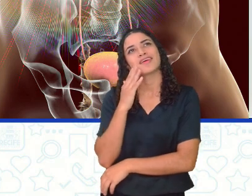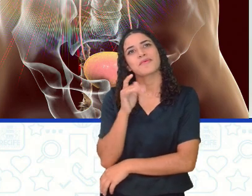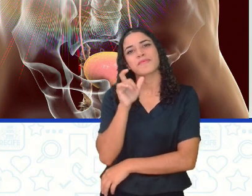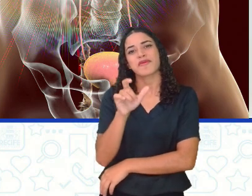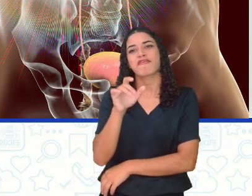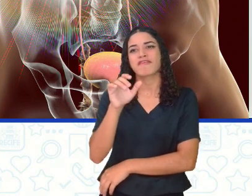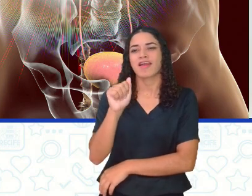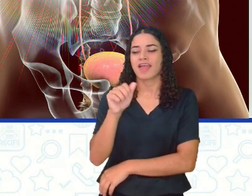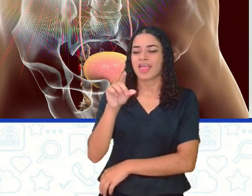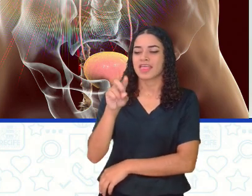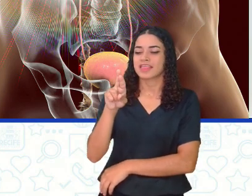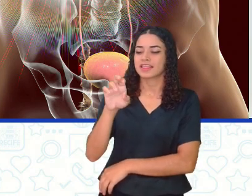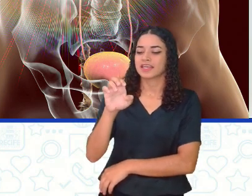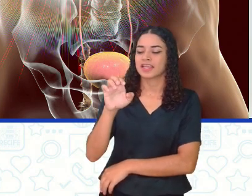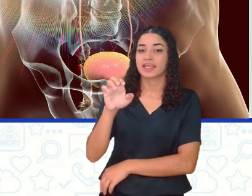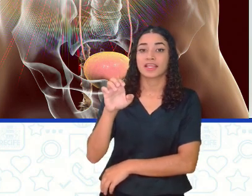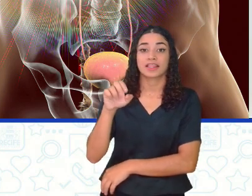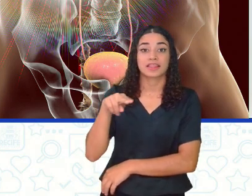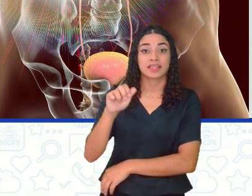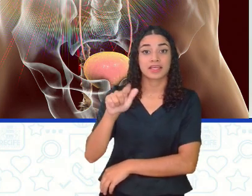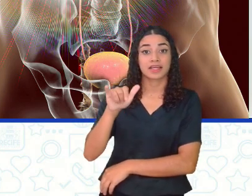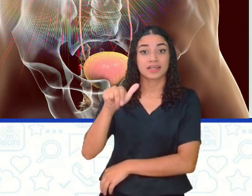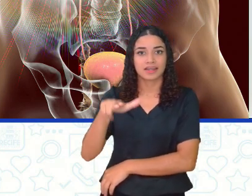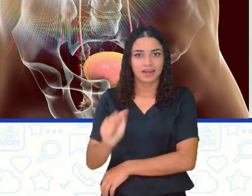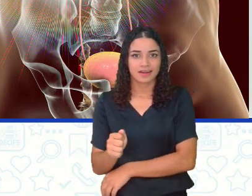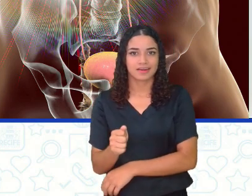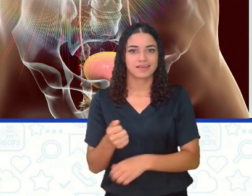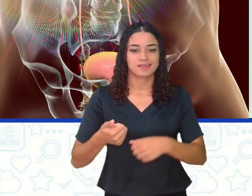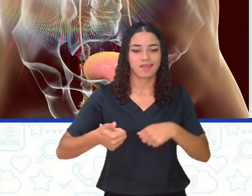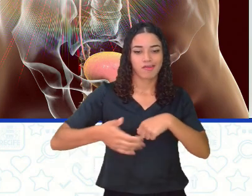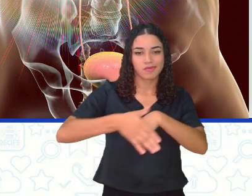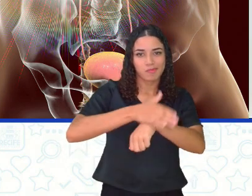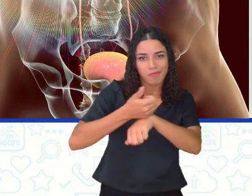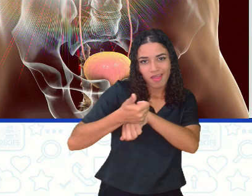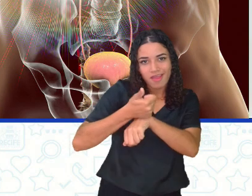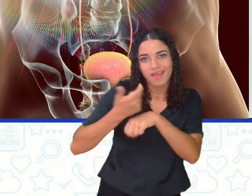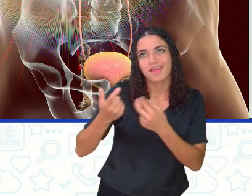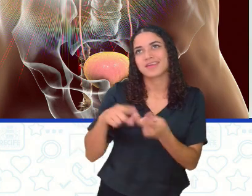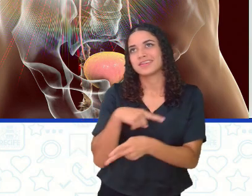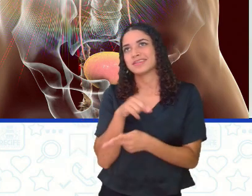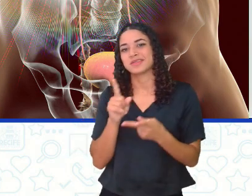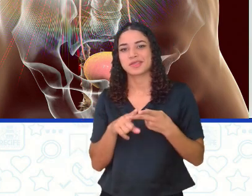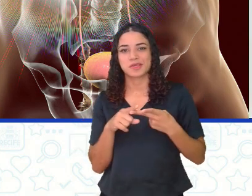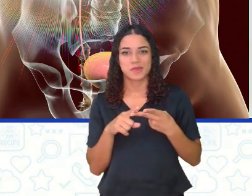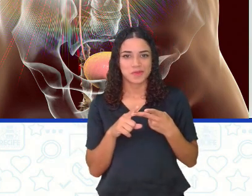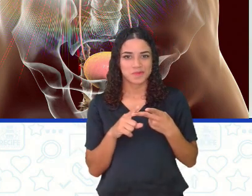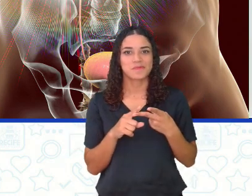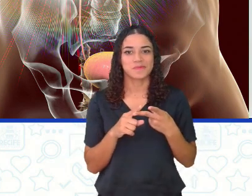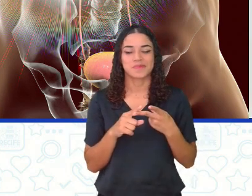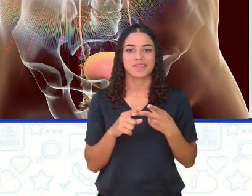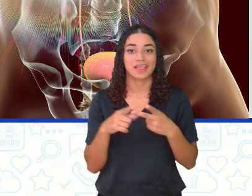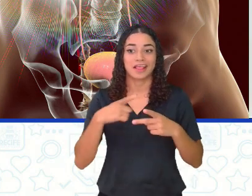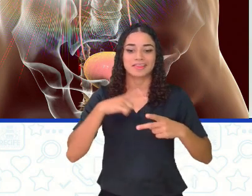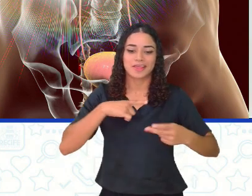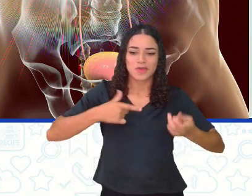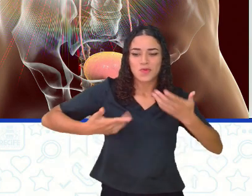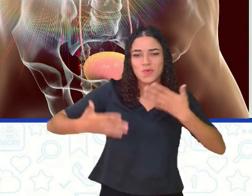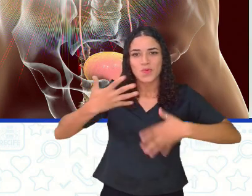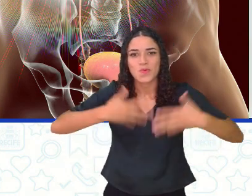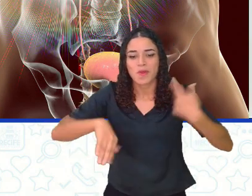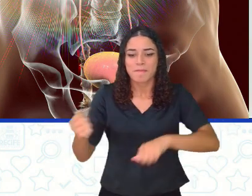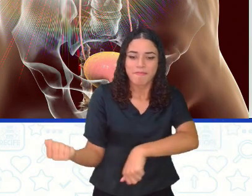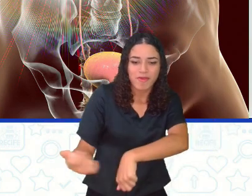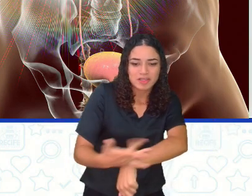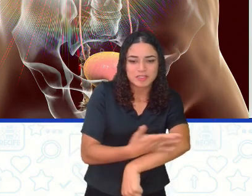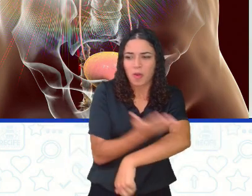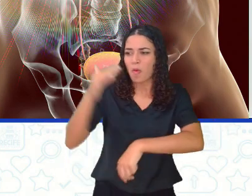em relação aí aos parques de diversão, né? Quando eu fui para o Piramilândia, então foi aí a questão da adrenalina,